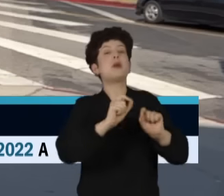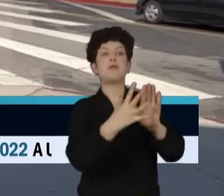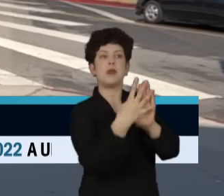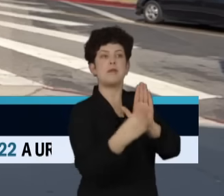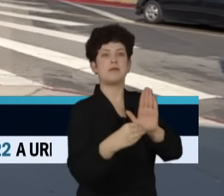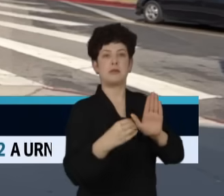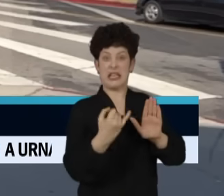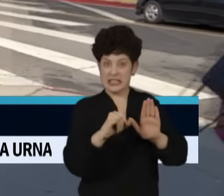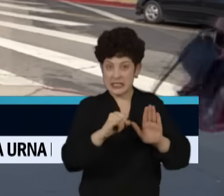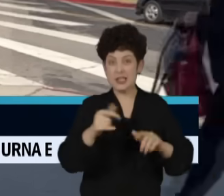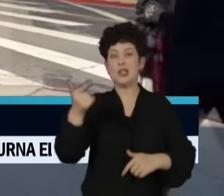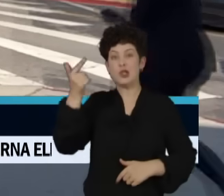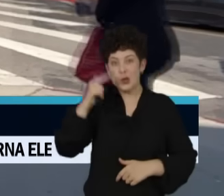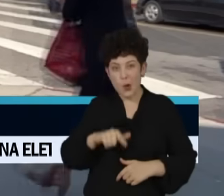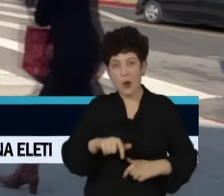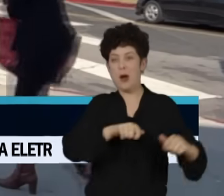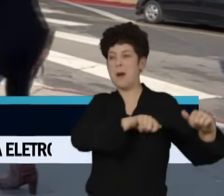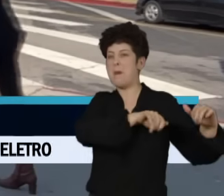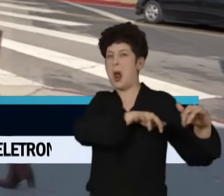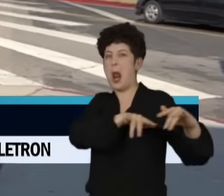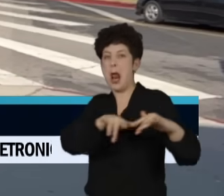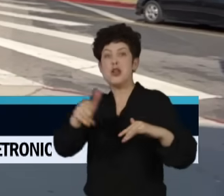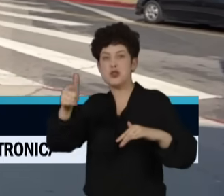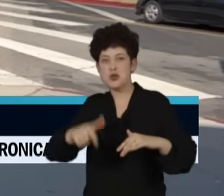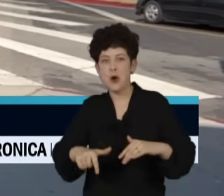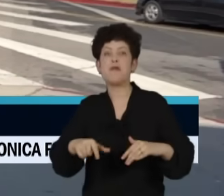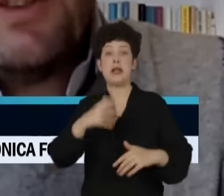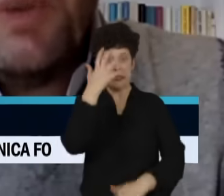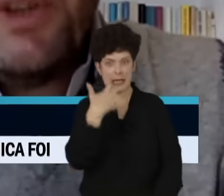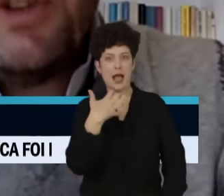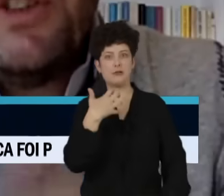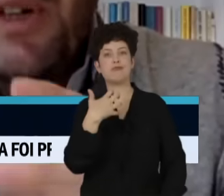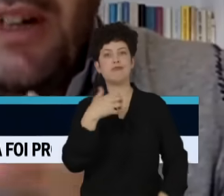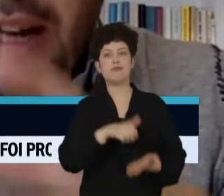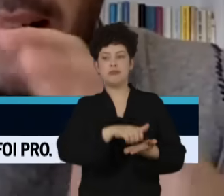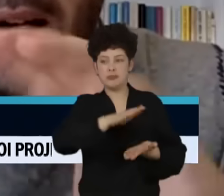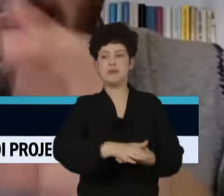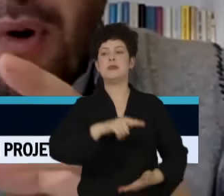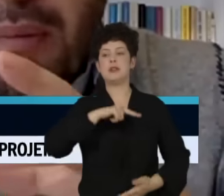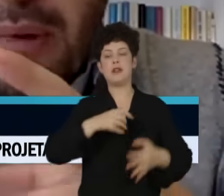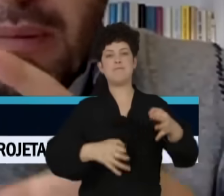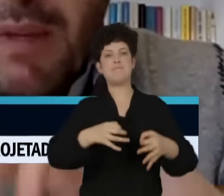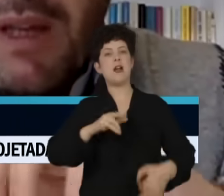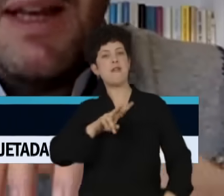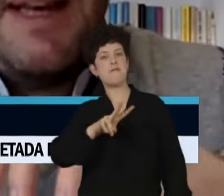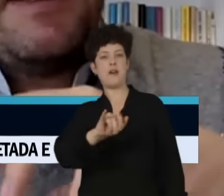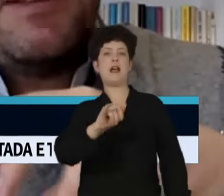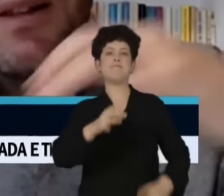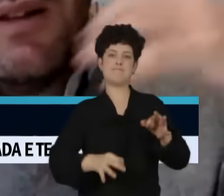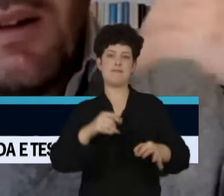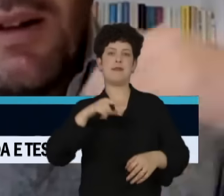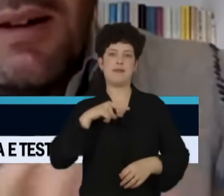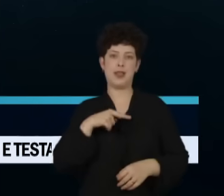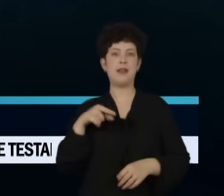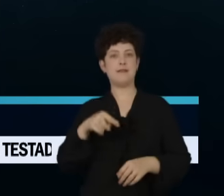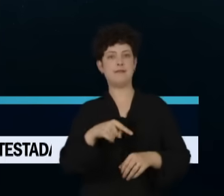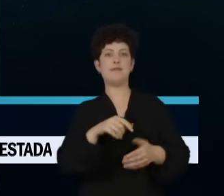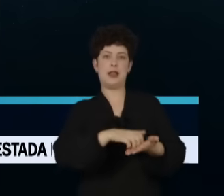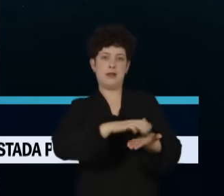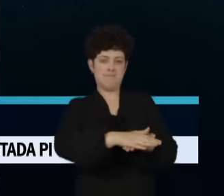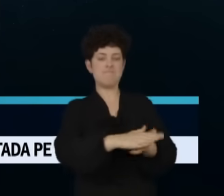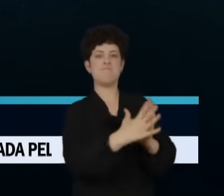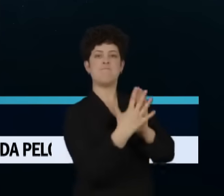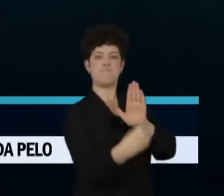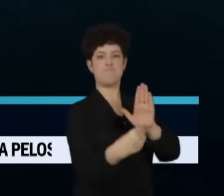qualquer ataque ao governo americano e seu sistema eleitoral será levado a sério. Para Valério Bruno, essa punição deve ser exemplar.